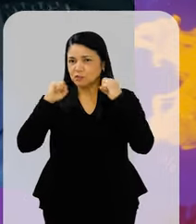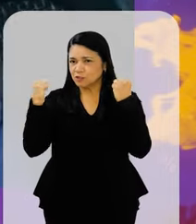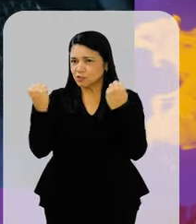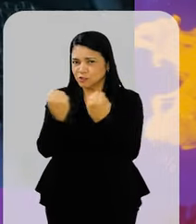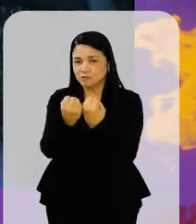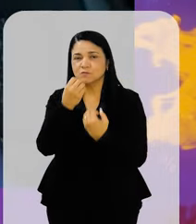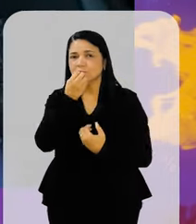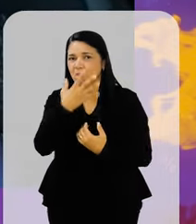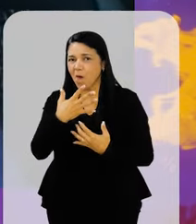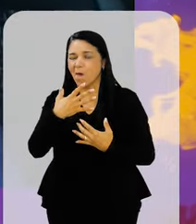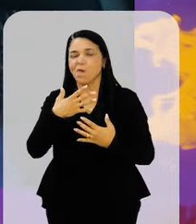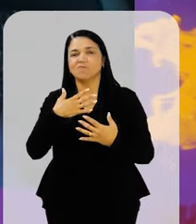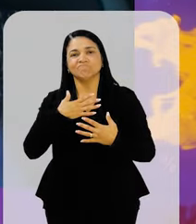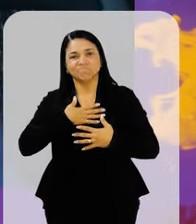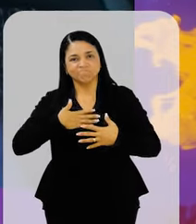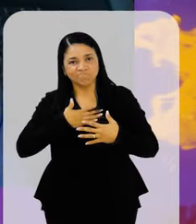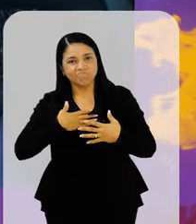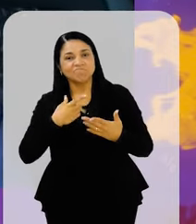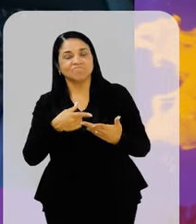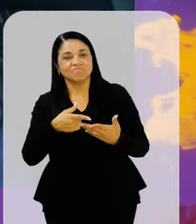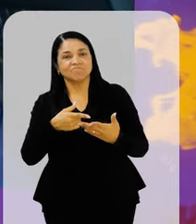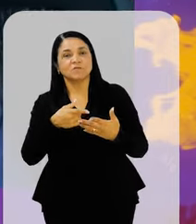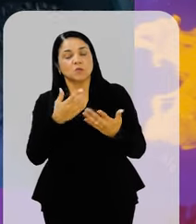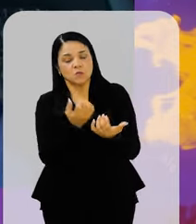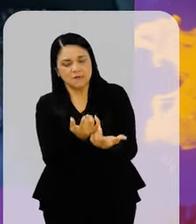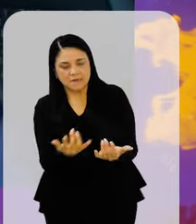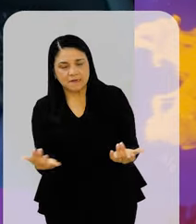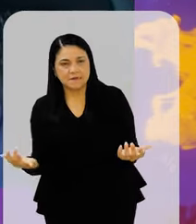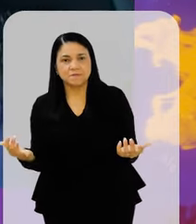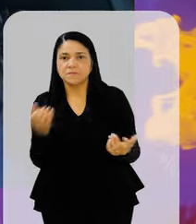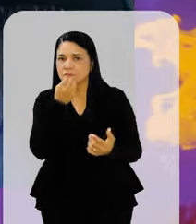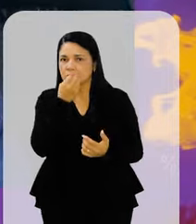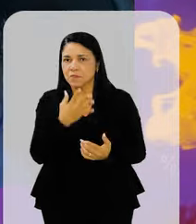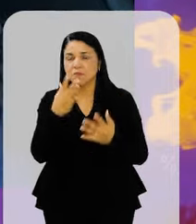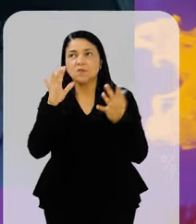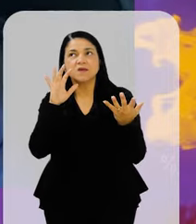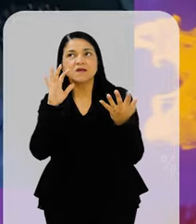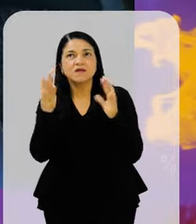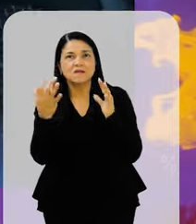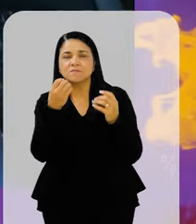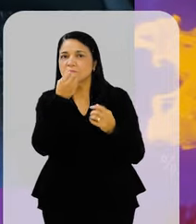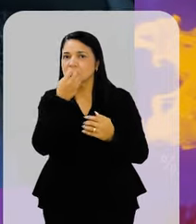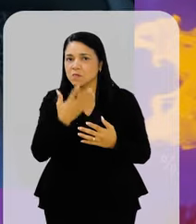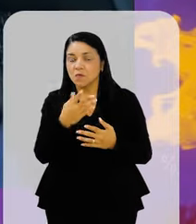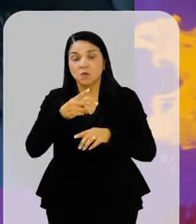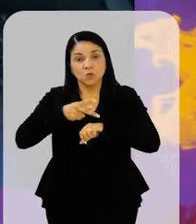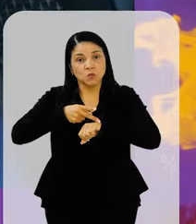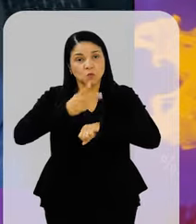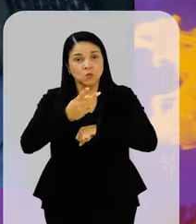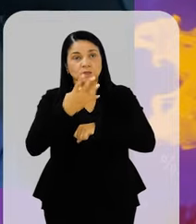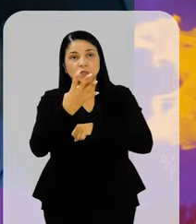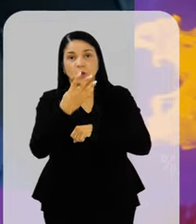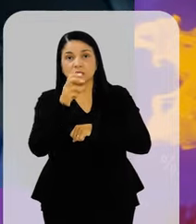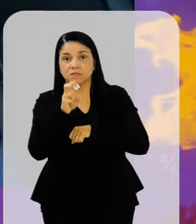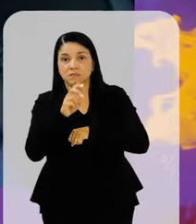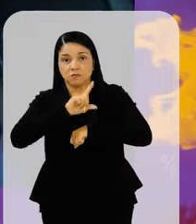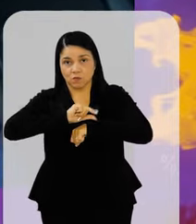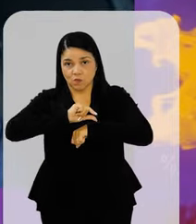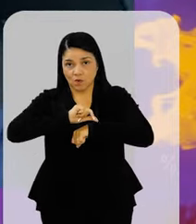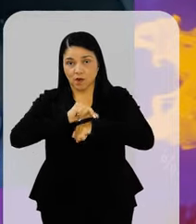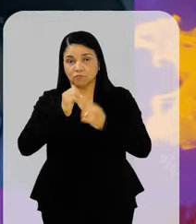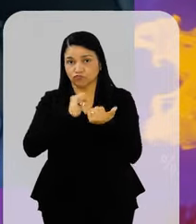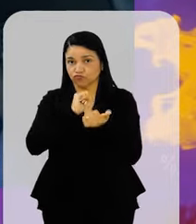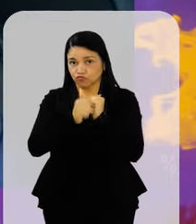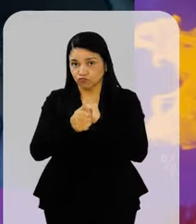bom, aconchegante, os clubes, o gramado é bom, né? O clima também, o jogo 2h45 da tarde, o PV aí